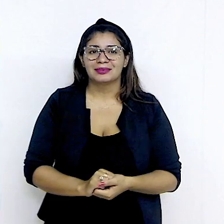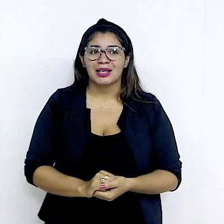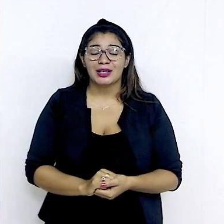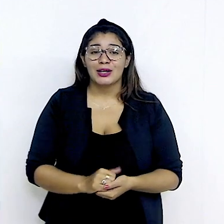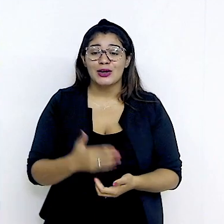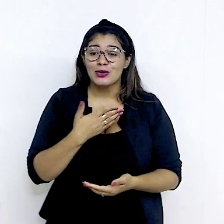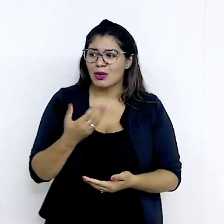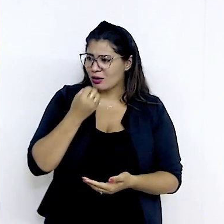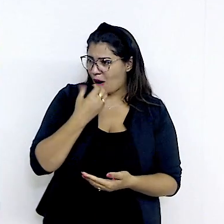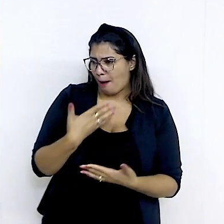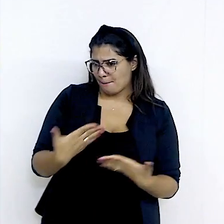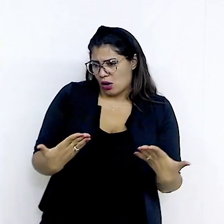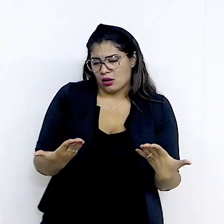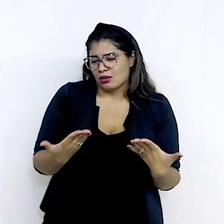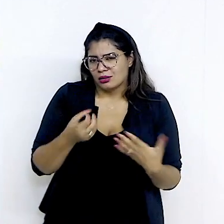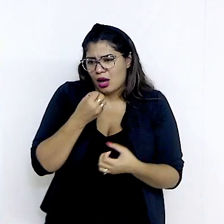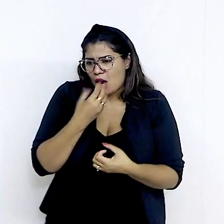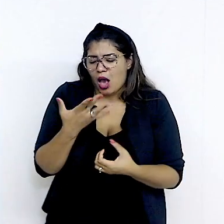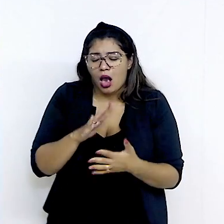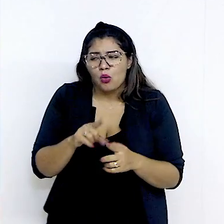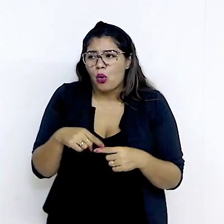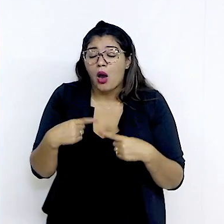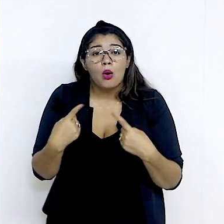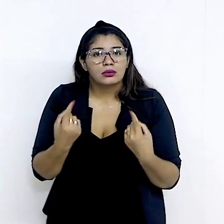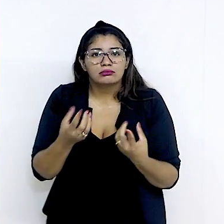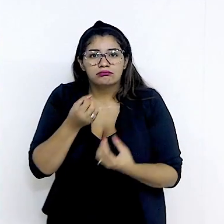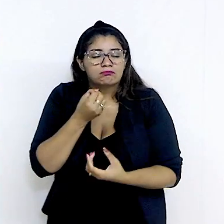De um lado é bom porque